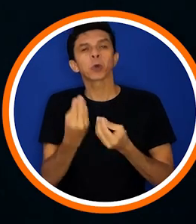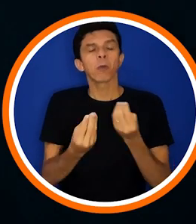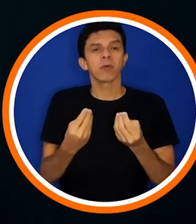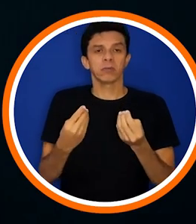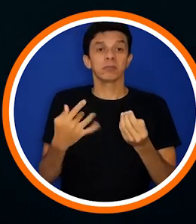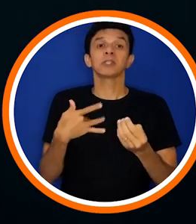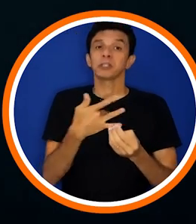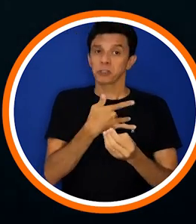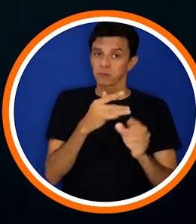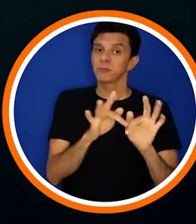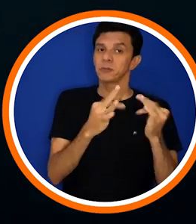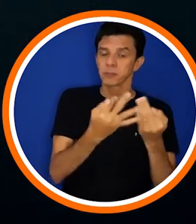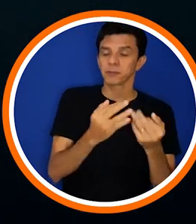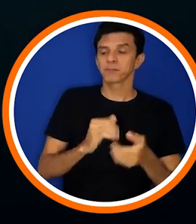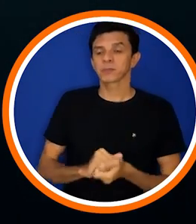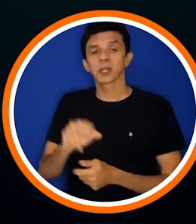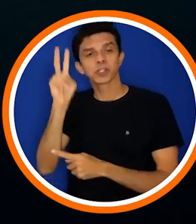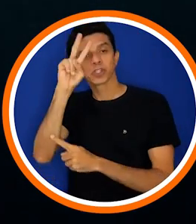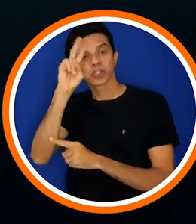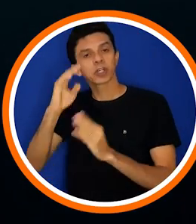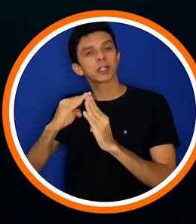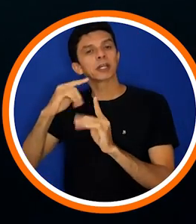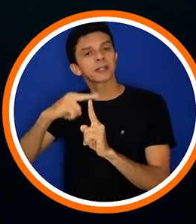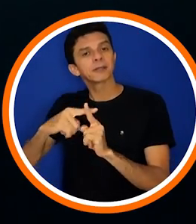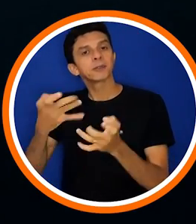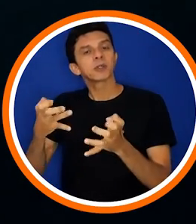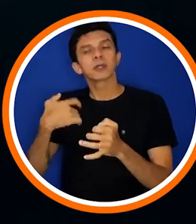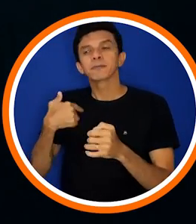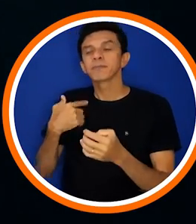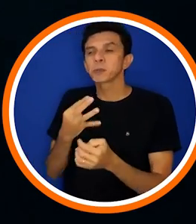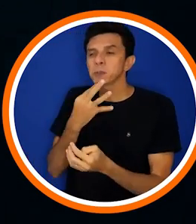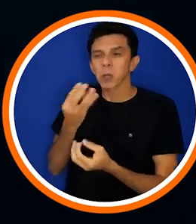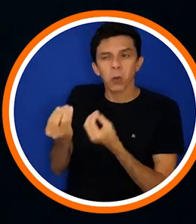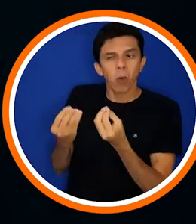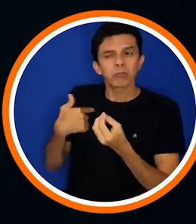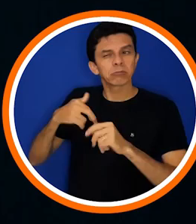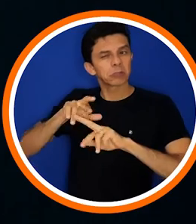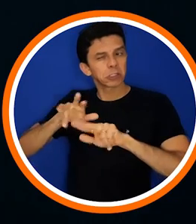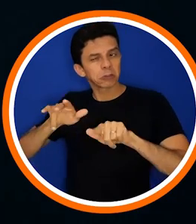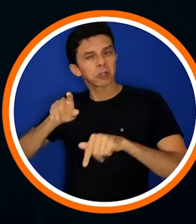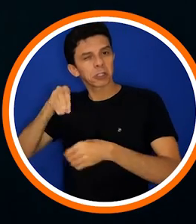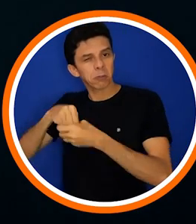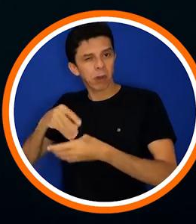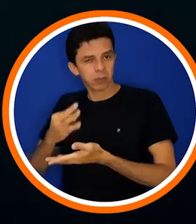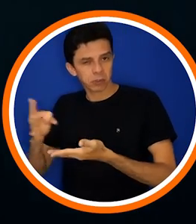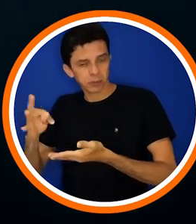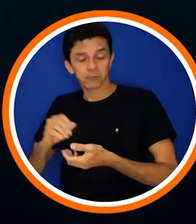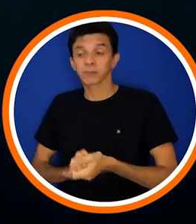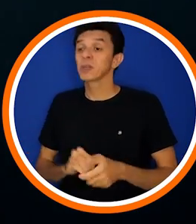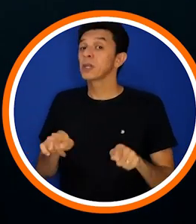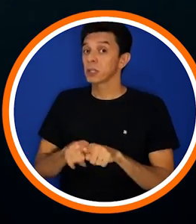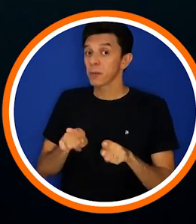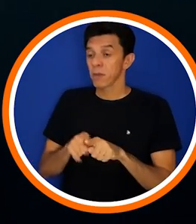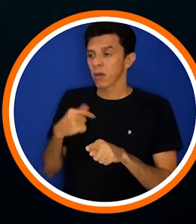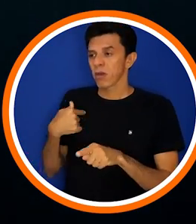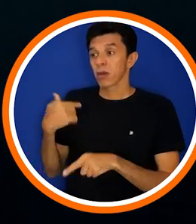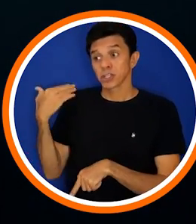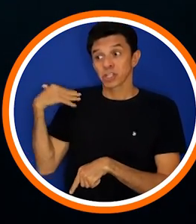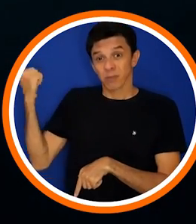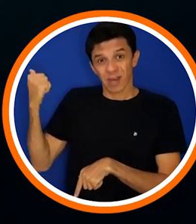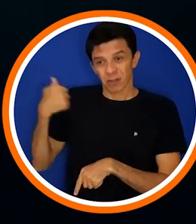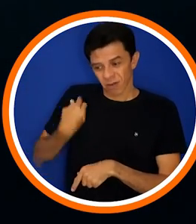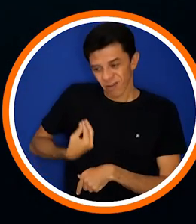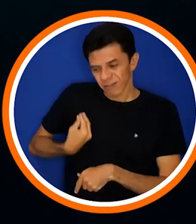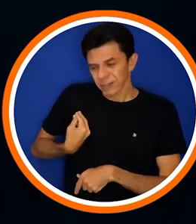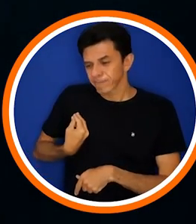desenvolver os fundamentos para uma família sadia. História da Igreja, para quem quer conhecer as controvérsias teológicas. Vivendo o seu